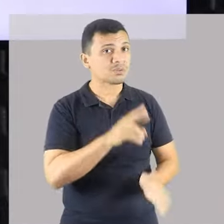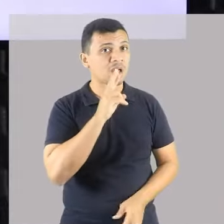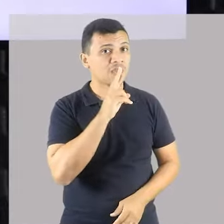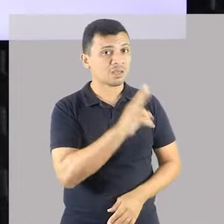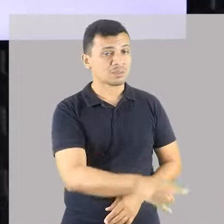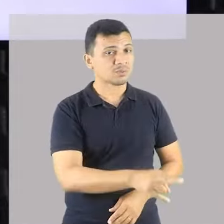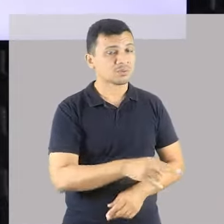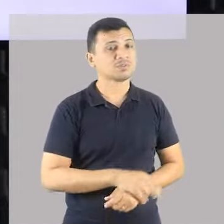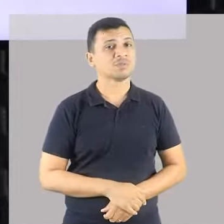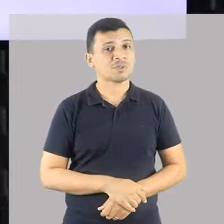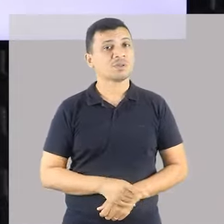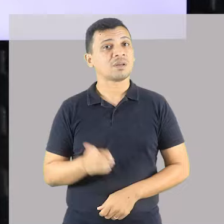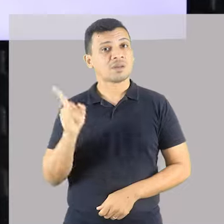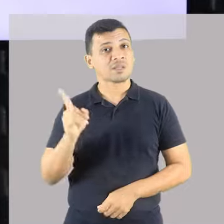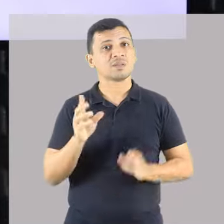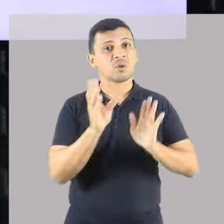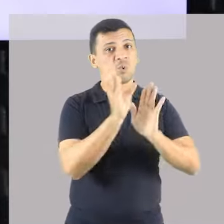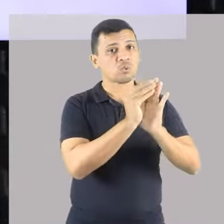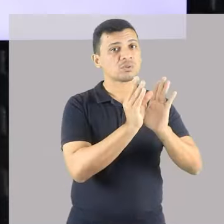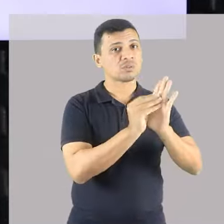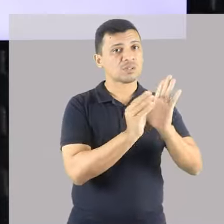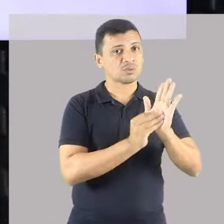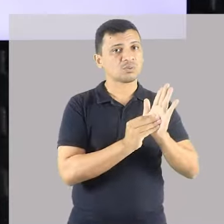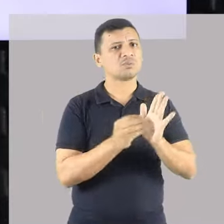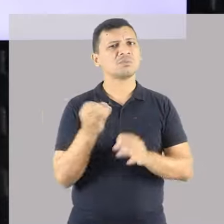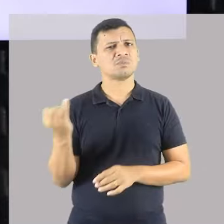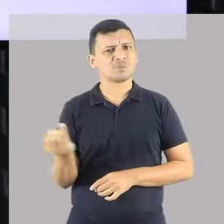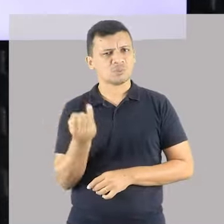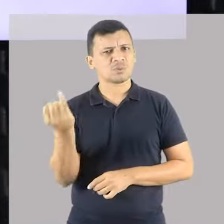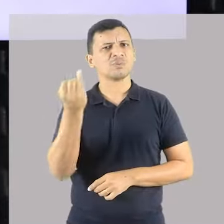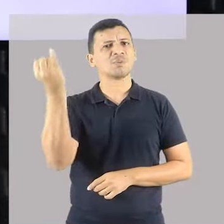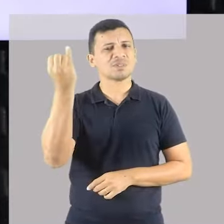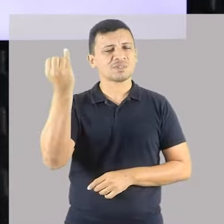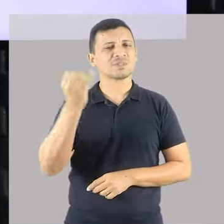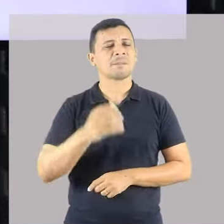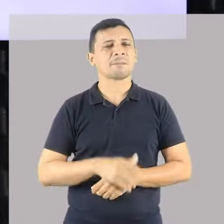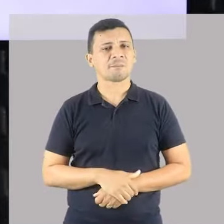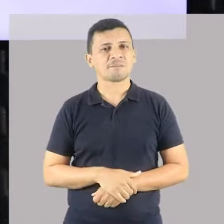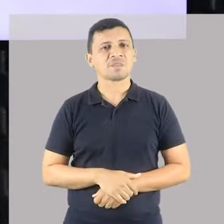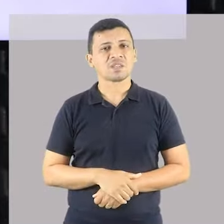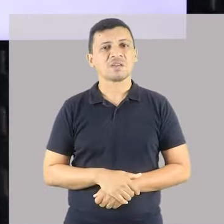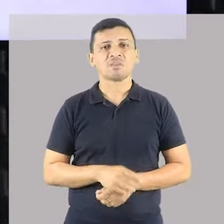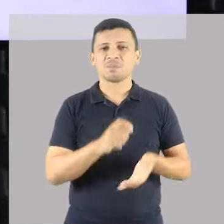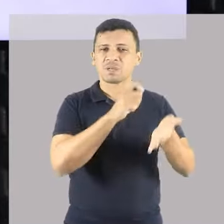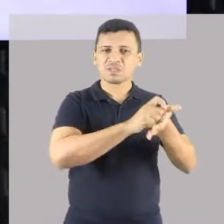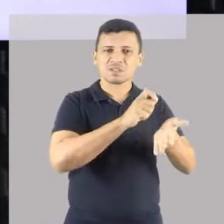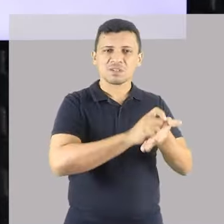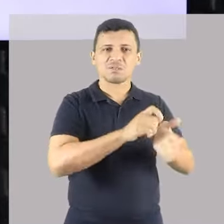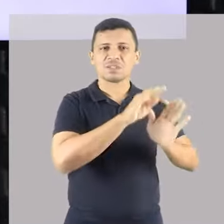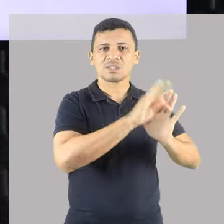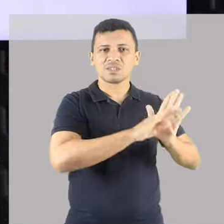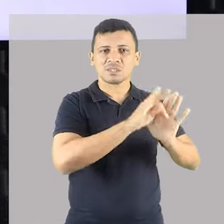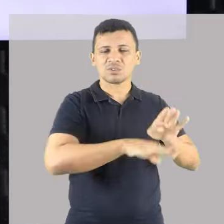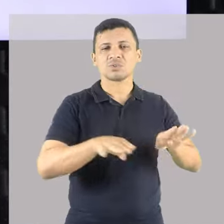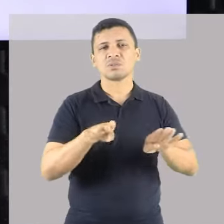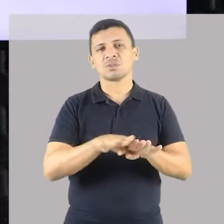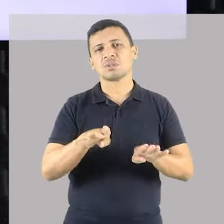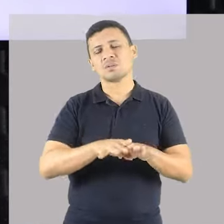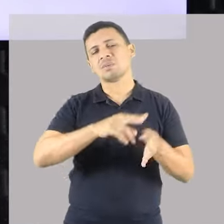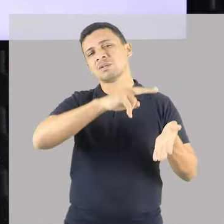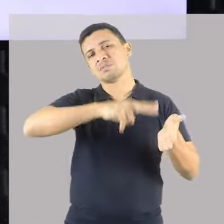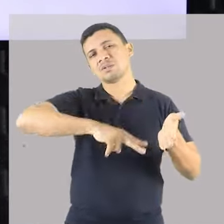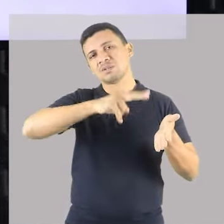propostas porque esse conteúdo ele é um conteúdo de extrema importância paraa produção de texto e paraa interpretação